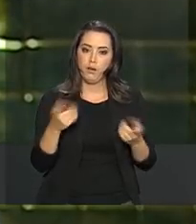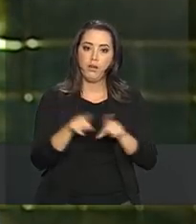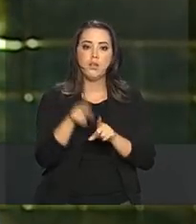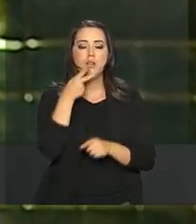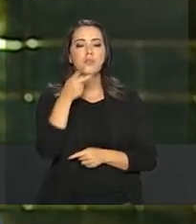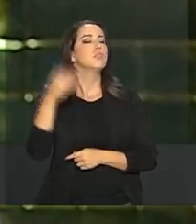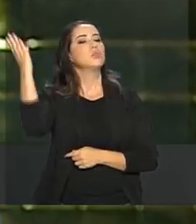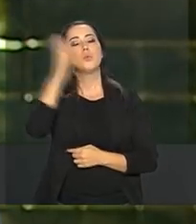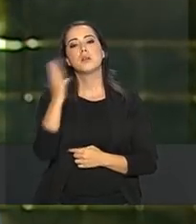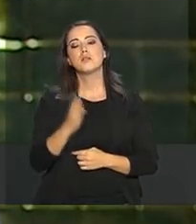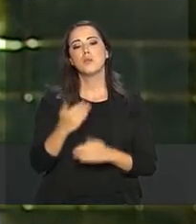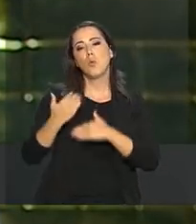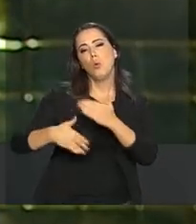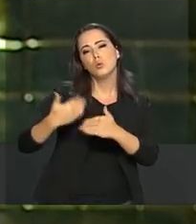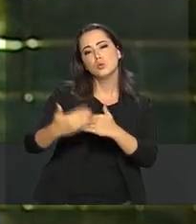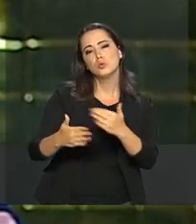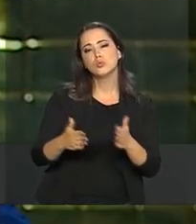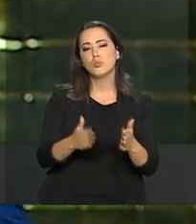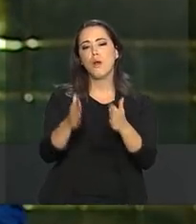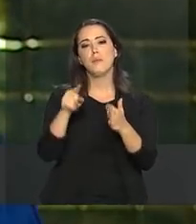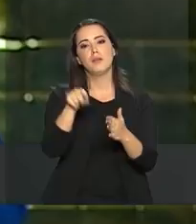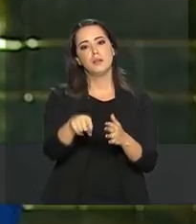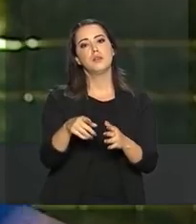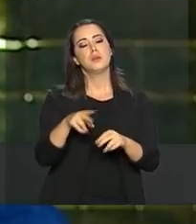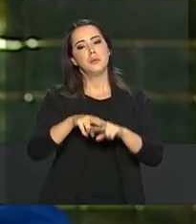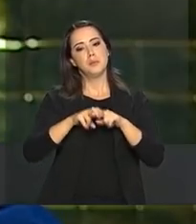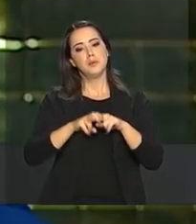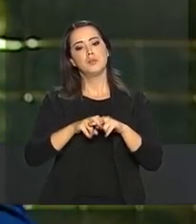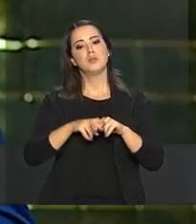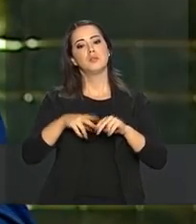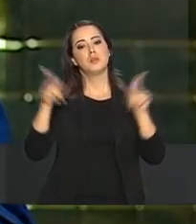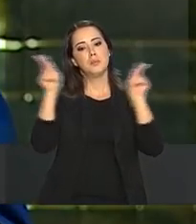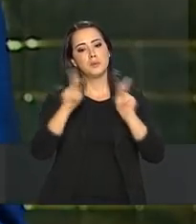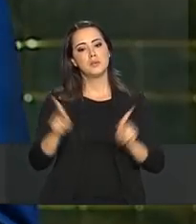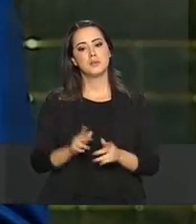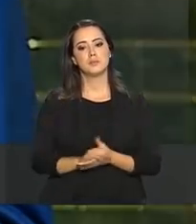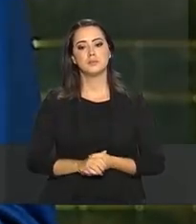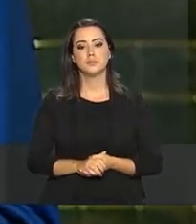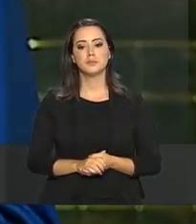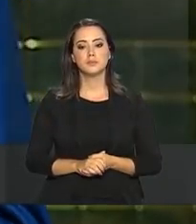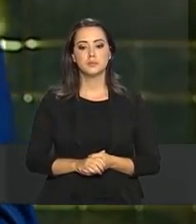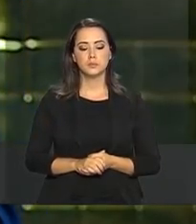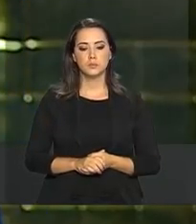que o brasil continuará trabalhando pela aquilo que eu disse pela pacificação